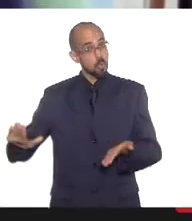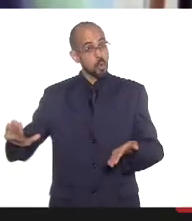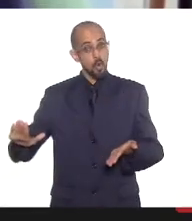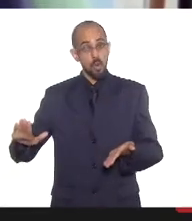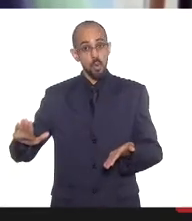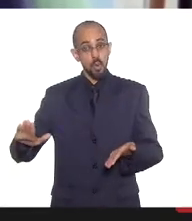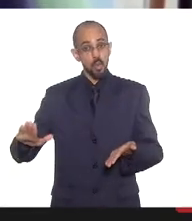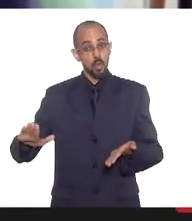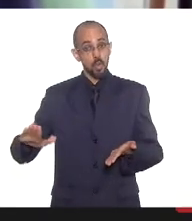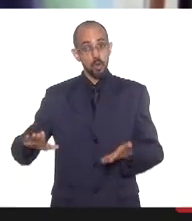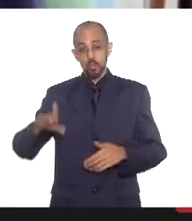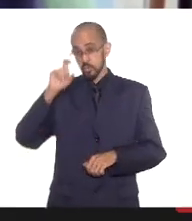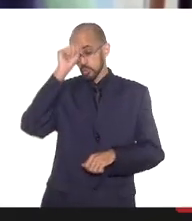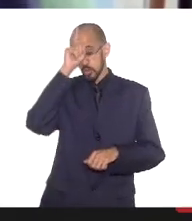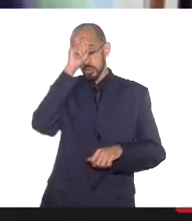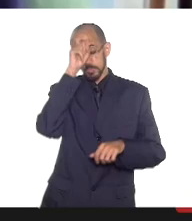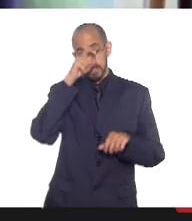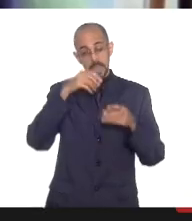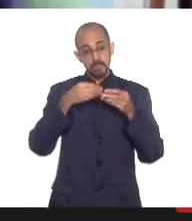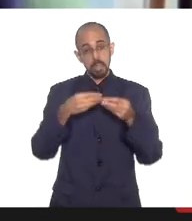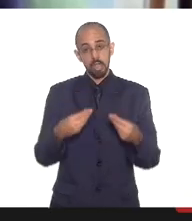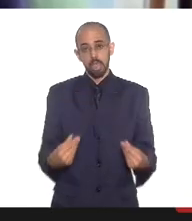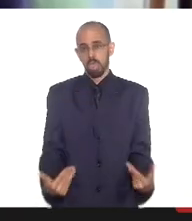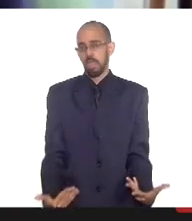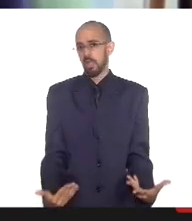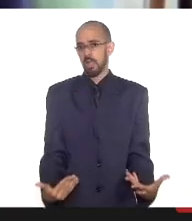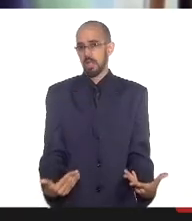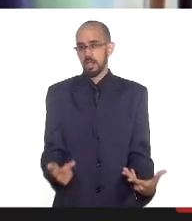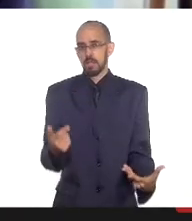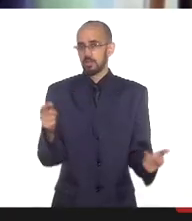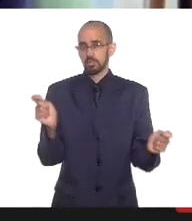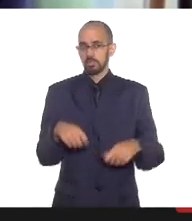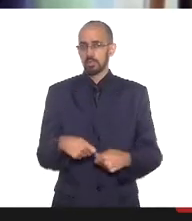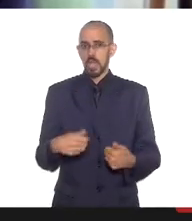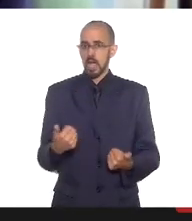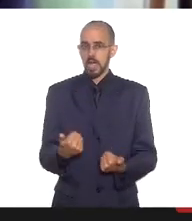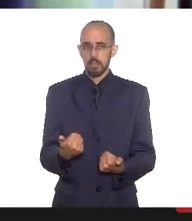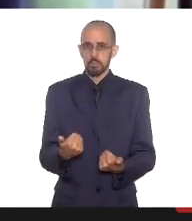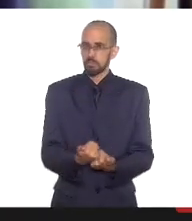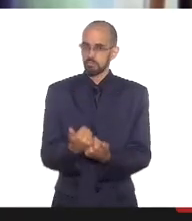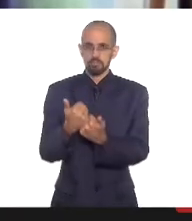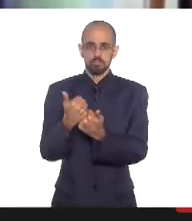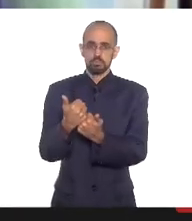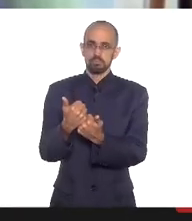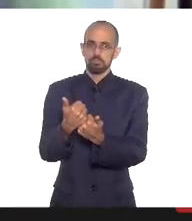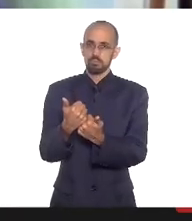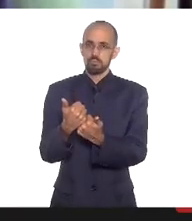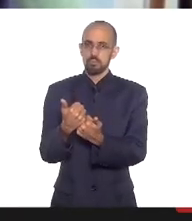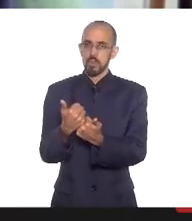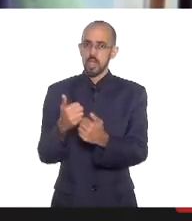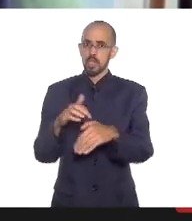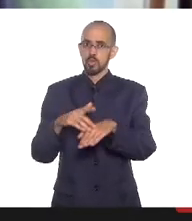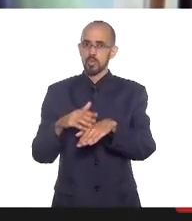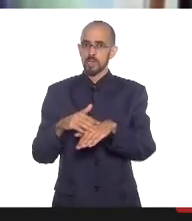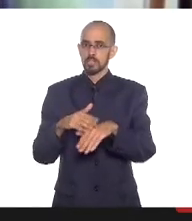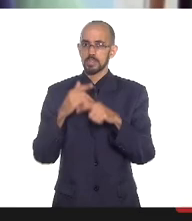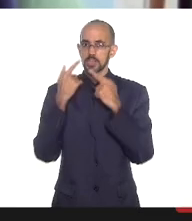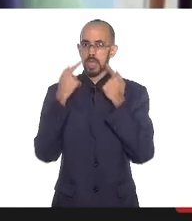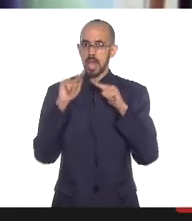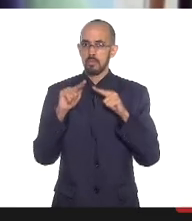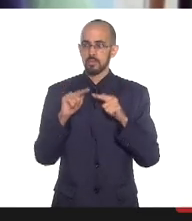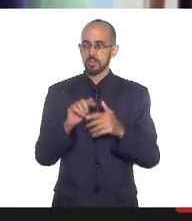os hospitais estão em frangalhos não há suporte para alta complexidade e essa doença expõe isso